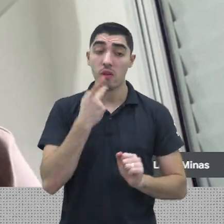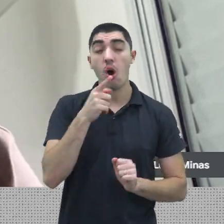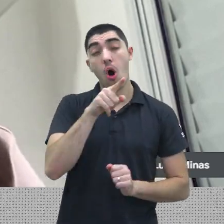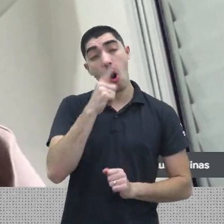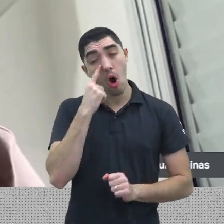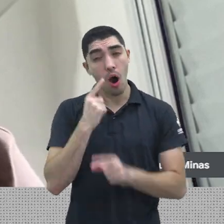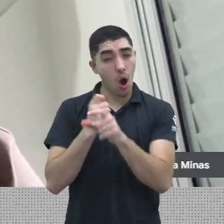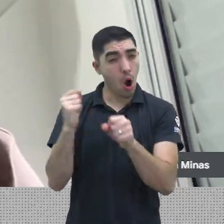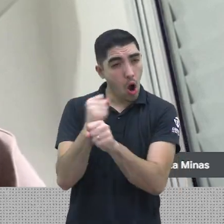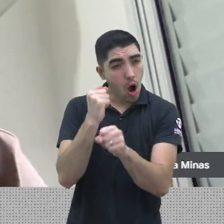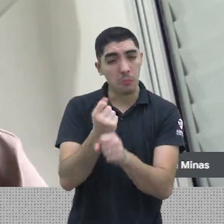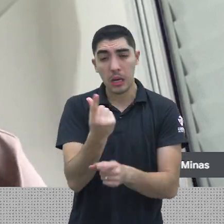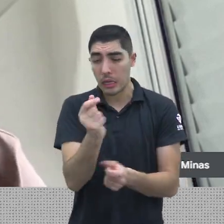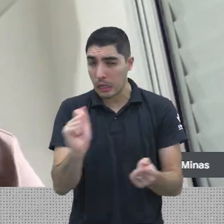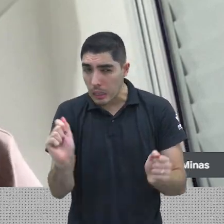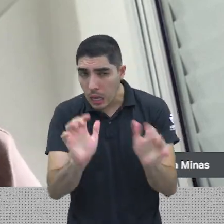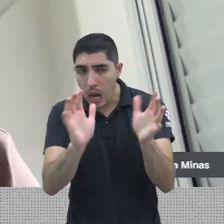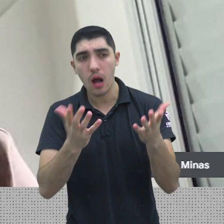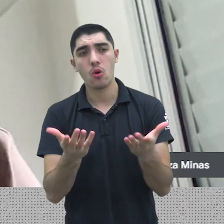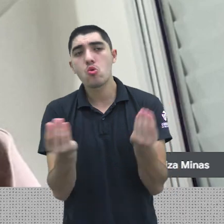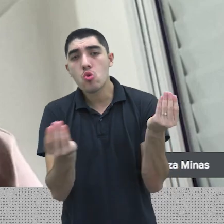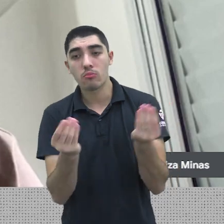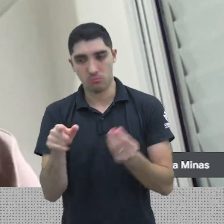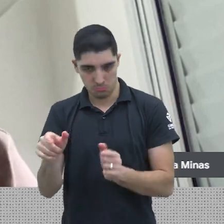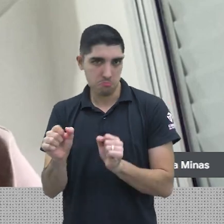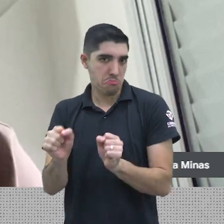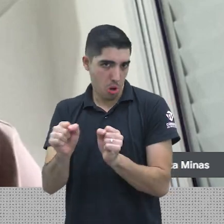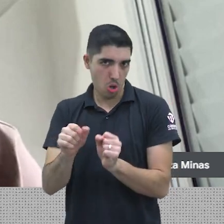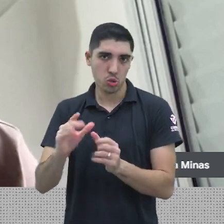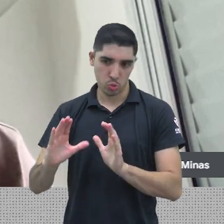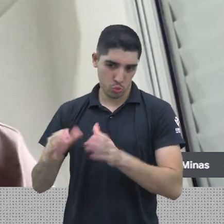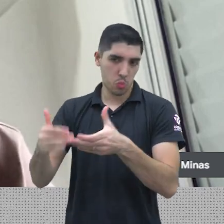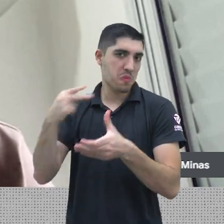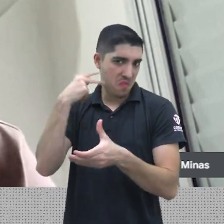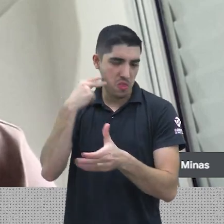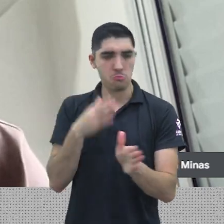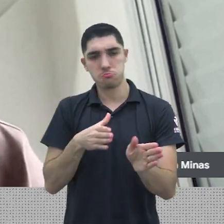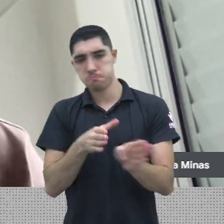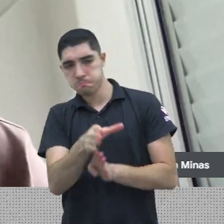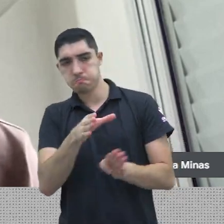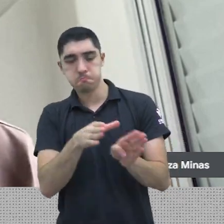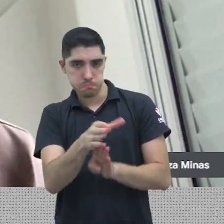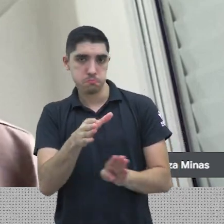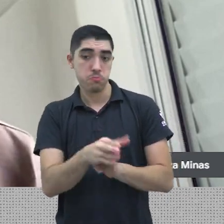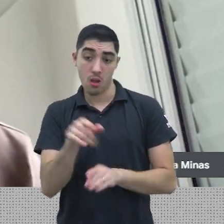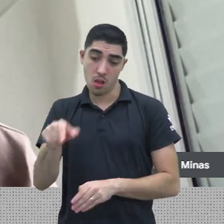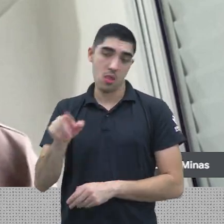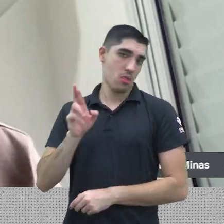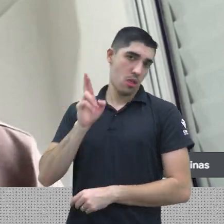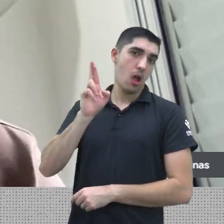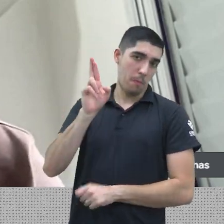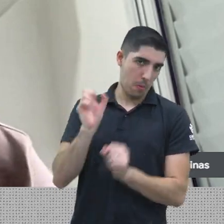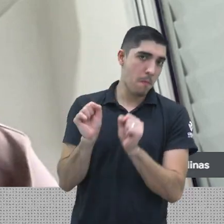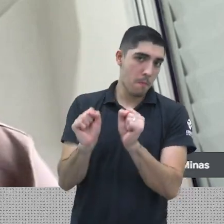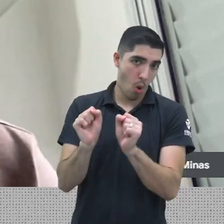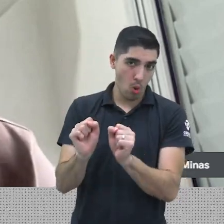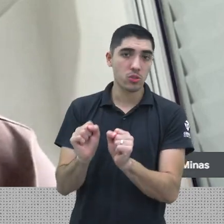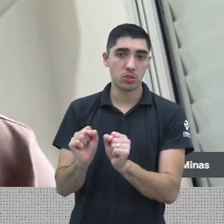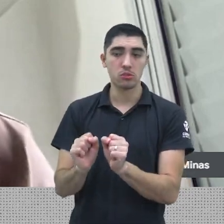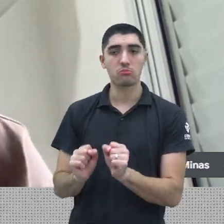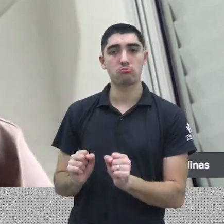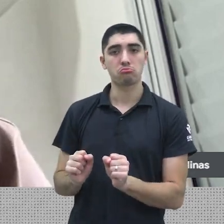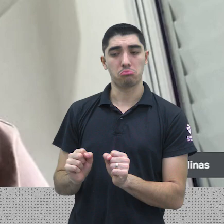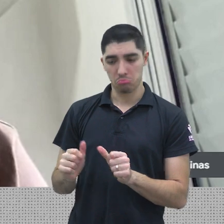cronograma físico-financeiro, né, do andamento das obras. Tá? Então, tudo isso são também atribuições da comissão, né,